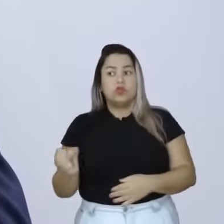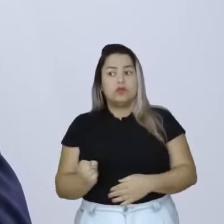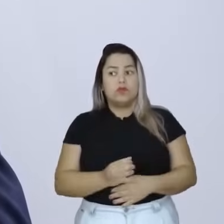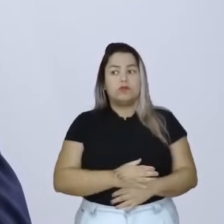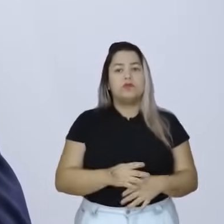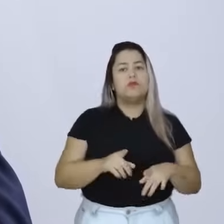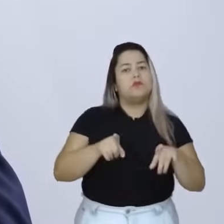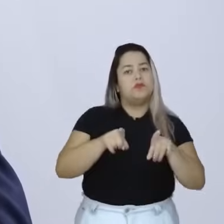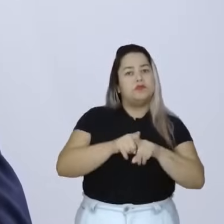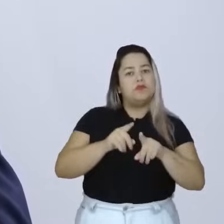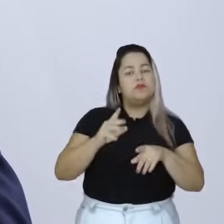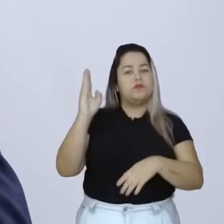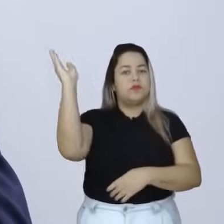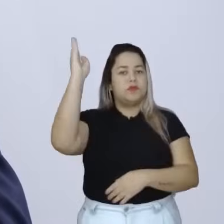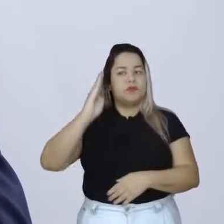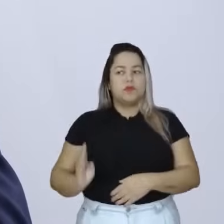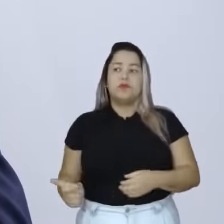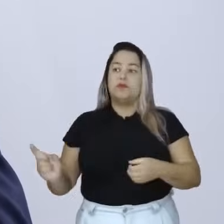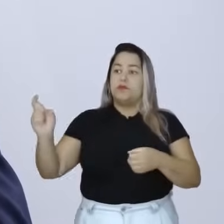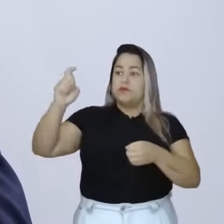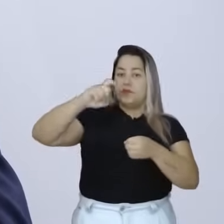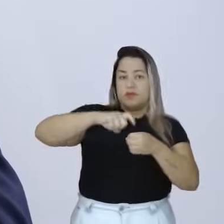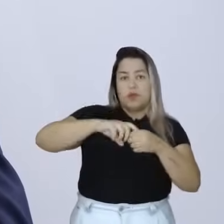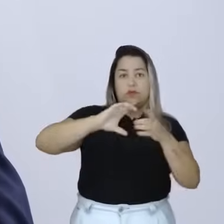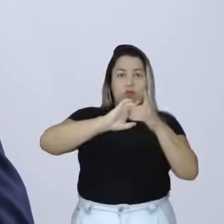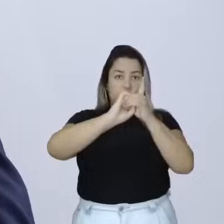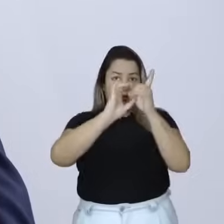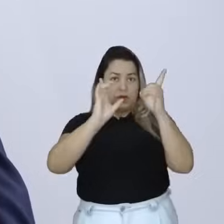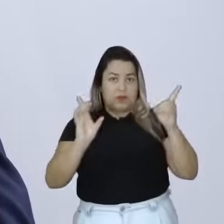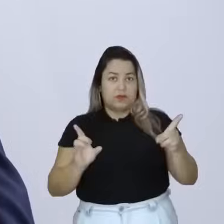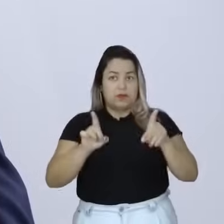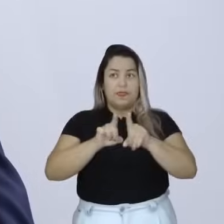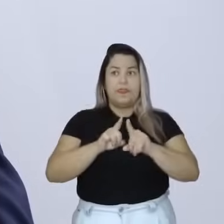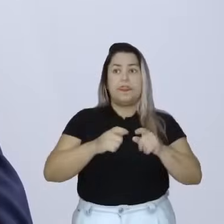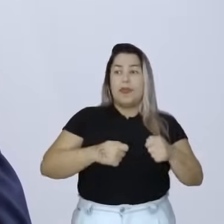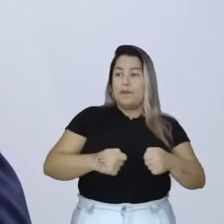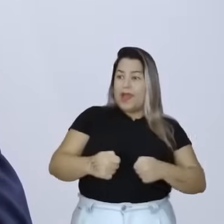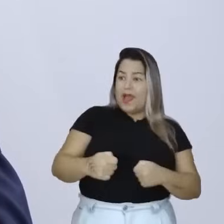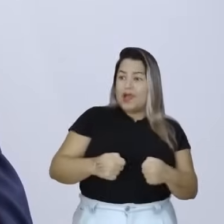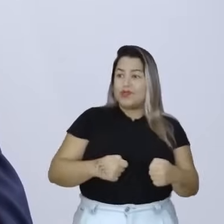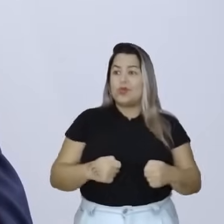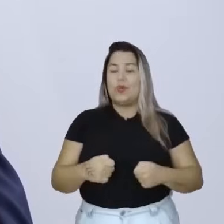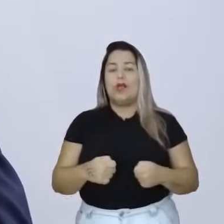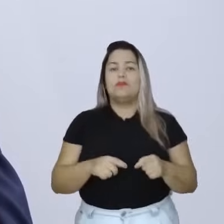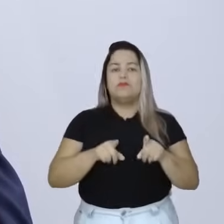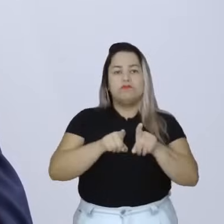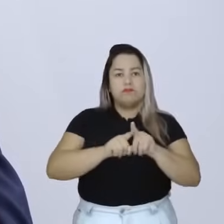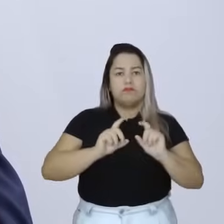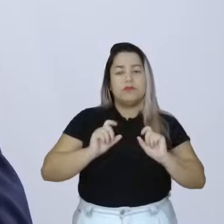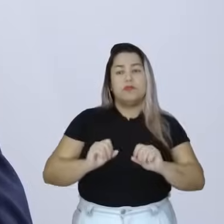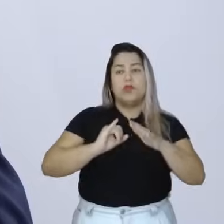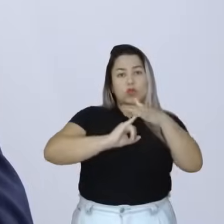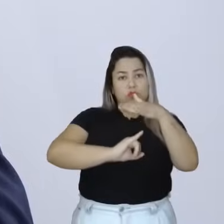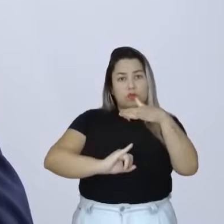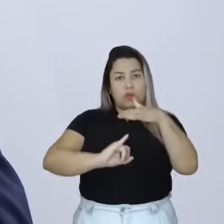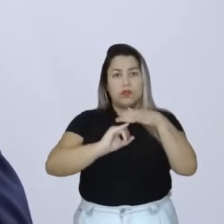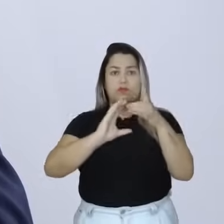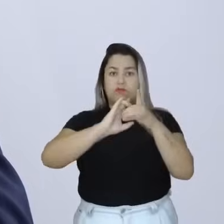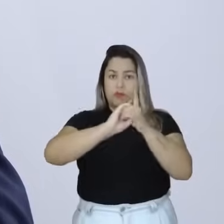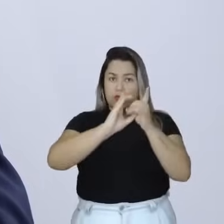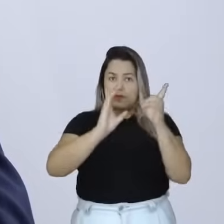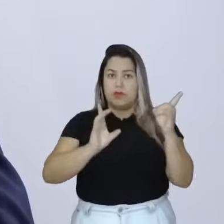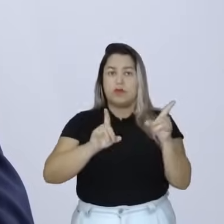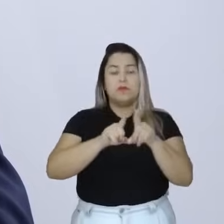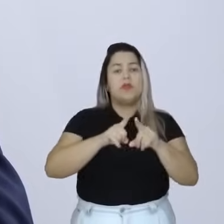do Brasil, de retomada do processo democrático, de rearticulação das instituições democráticas,